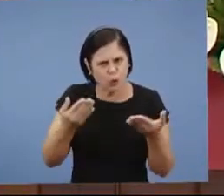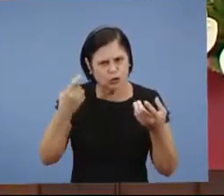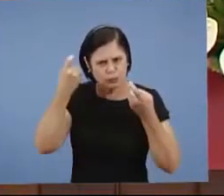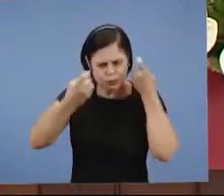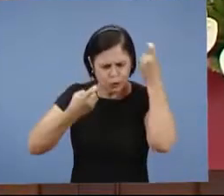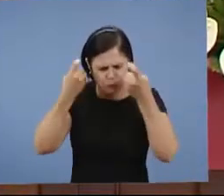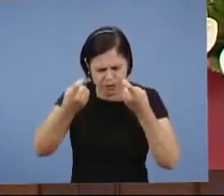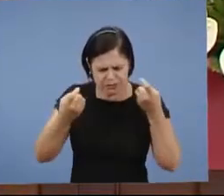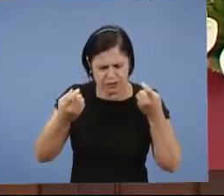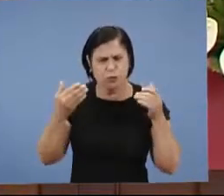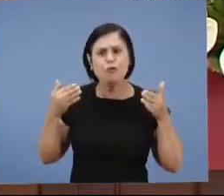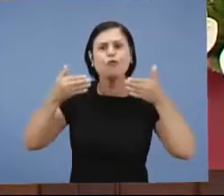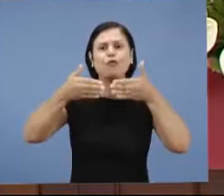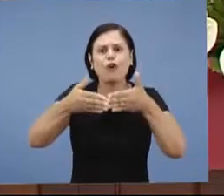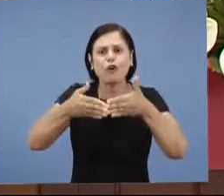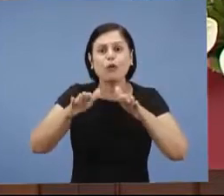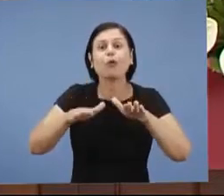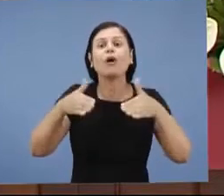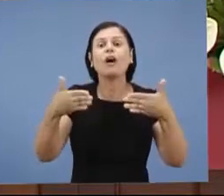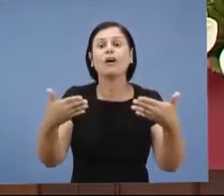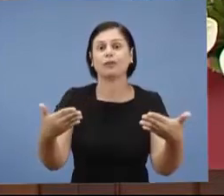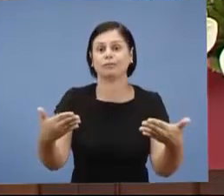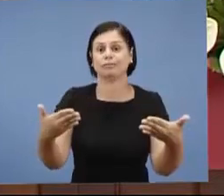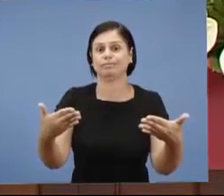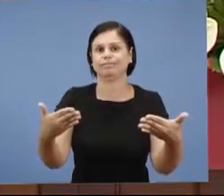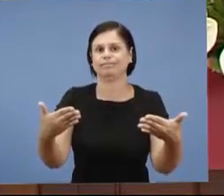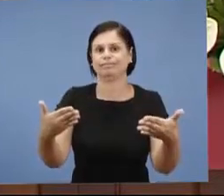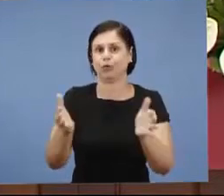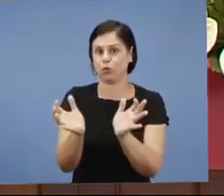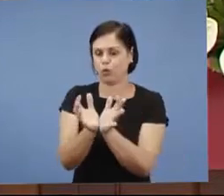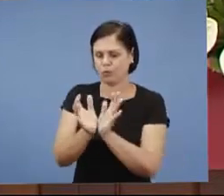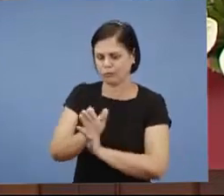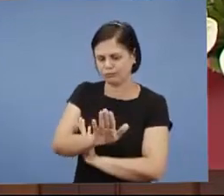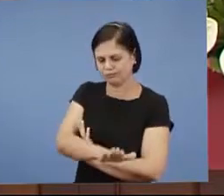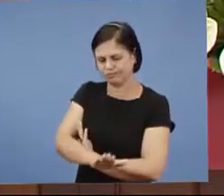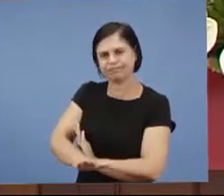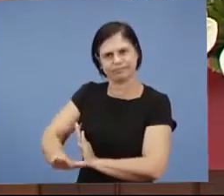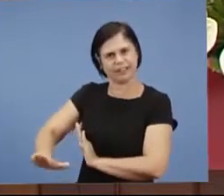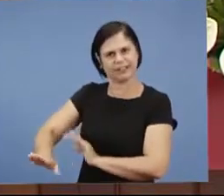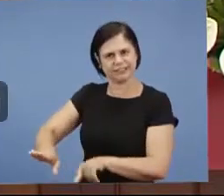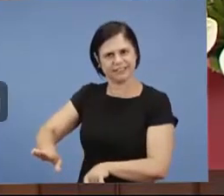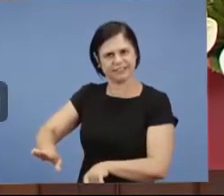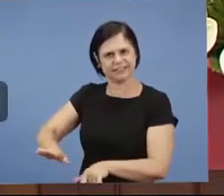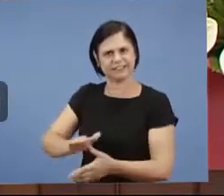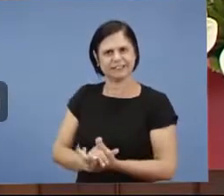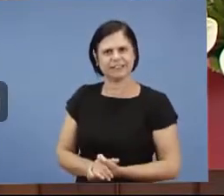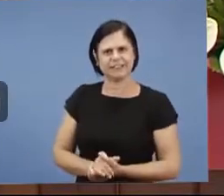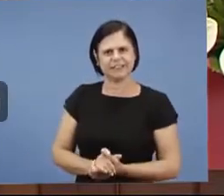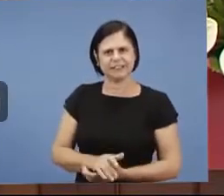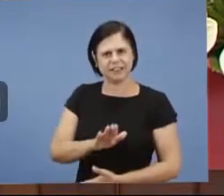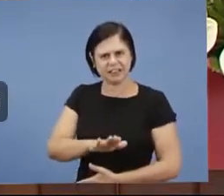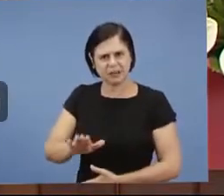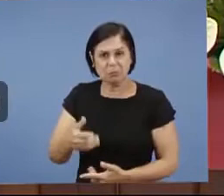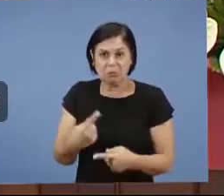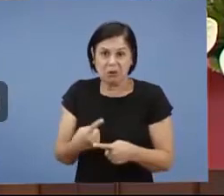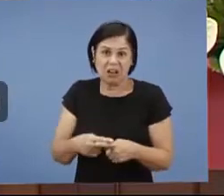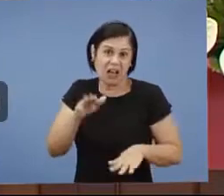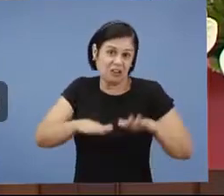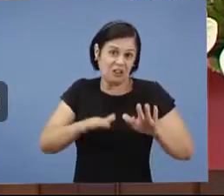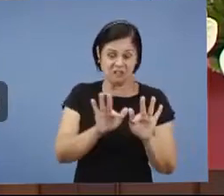preocupação hoje está focada na criança. A criança tem sido